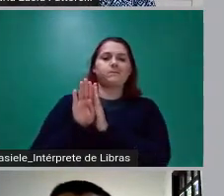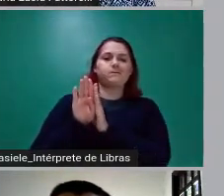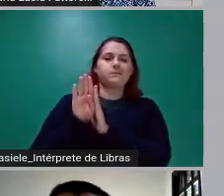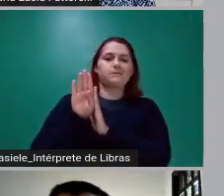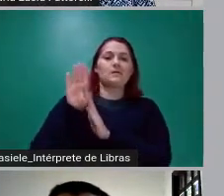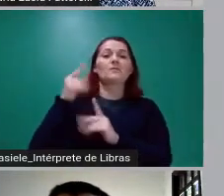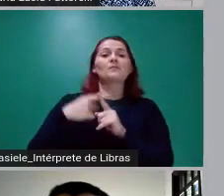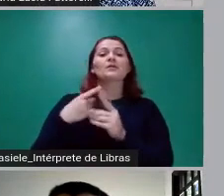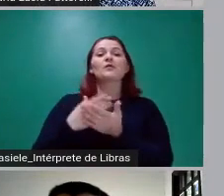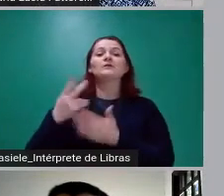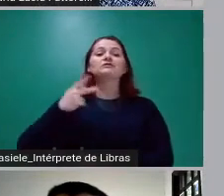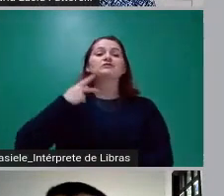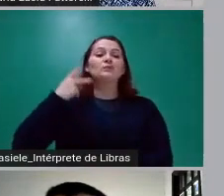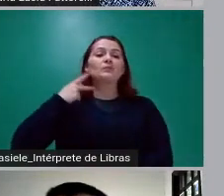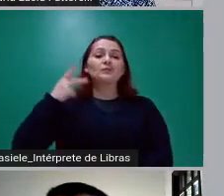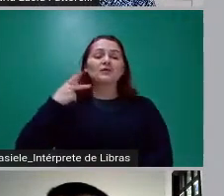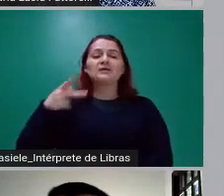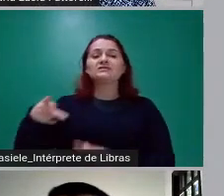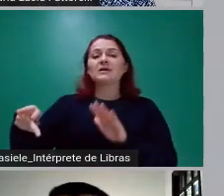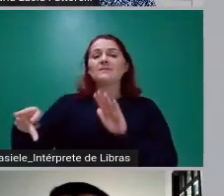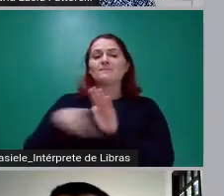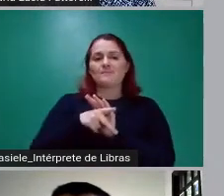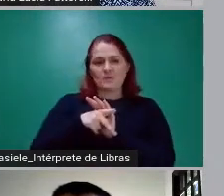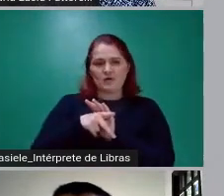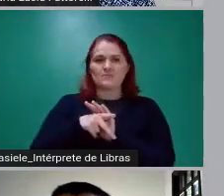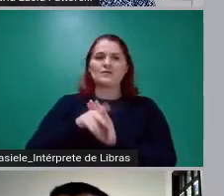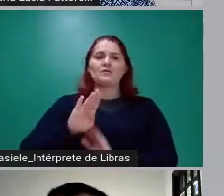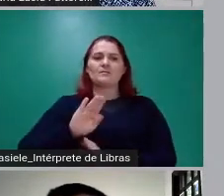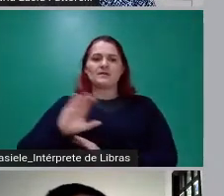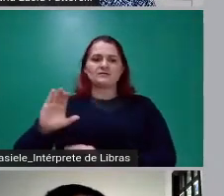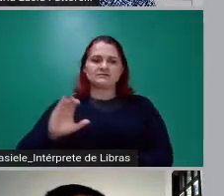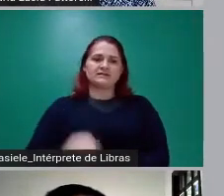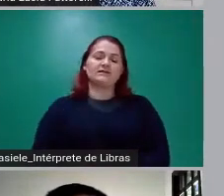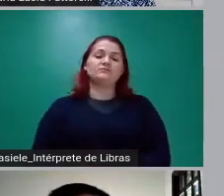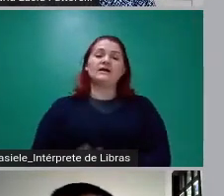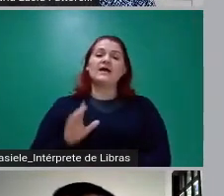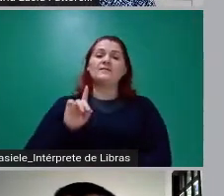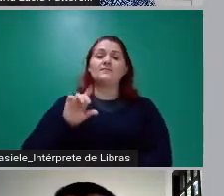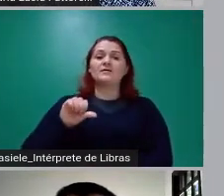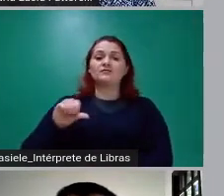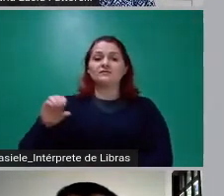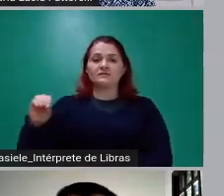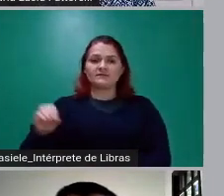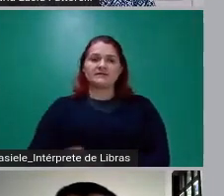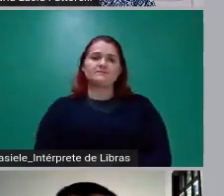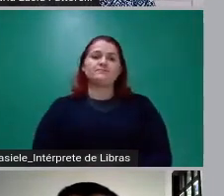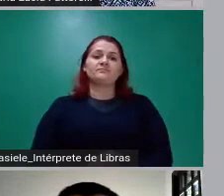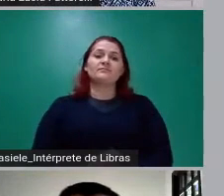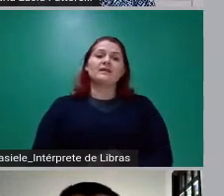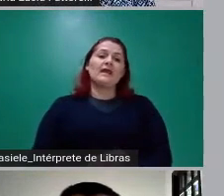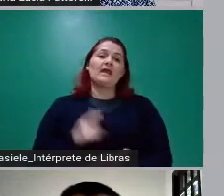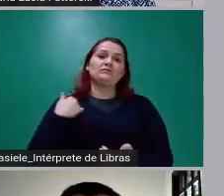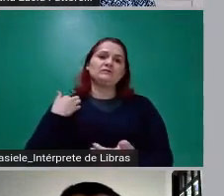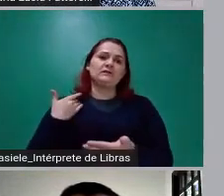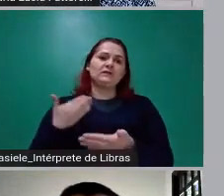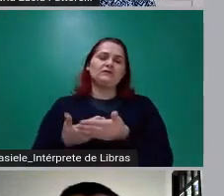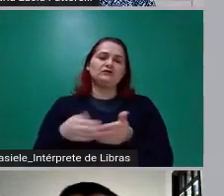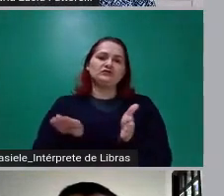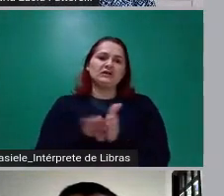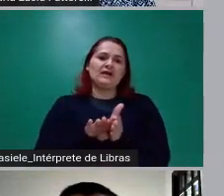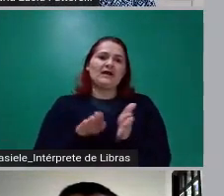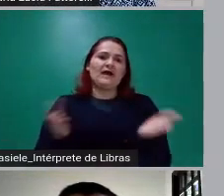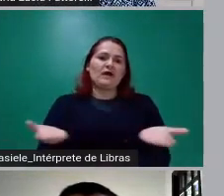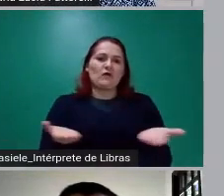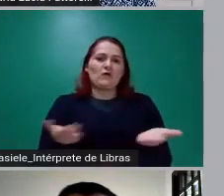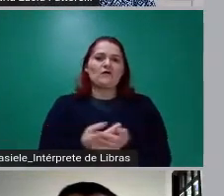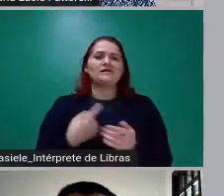que a gente já está aqui nos anos 90 para frente, que eu não vou chegar tanto aos anos mais atuais, mas vou citá-los também, porque o